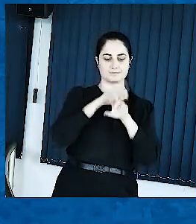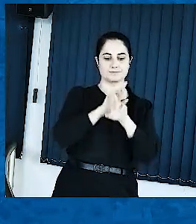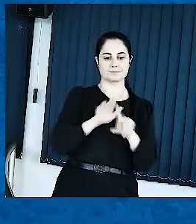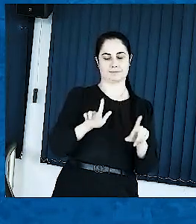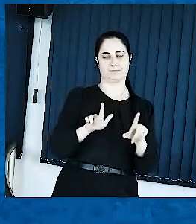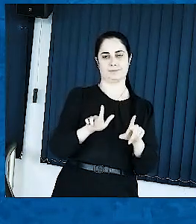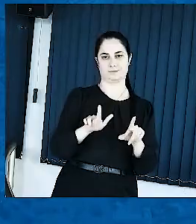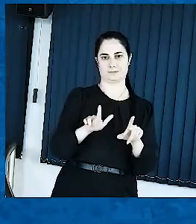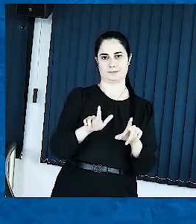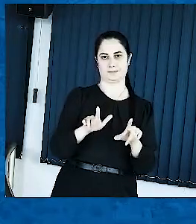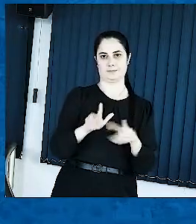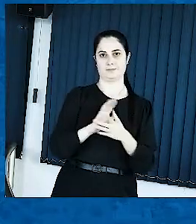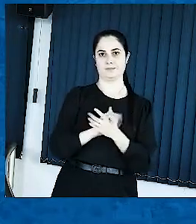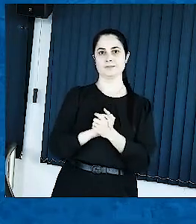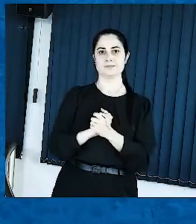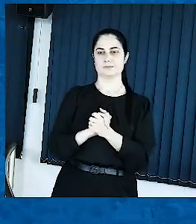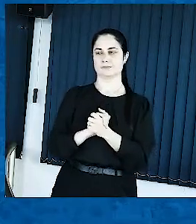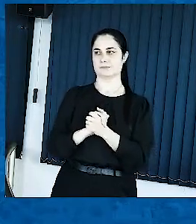diferente.